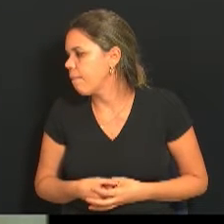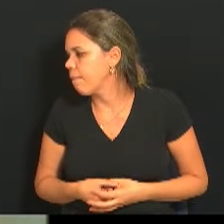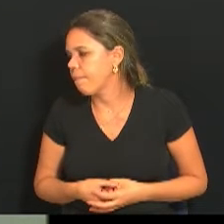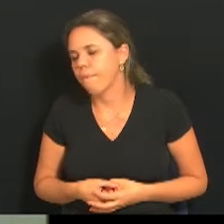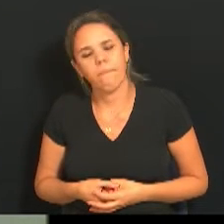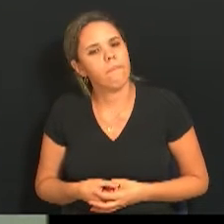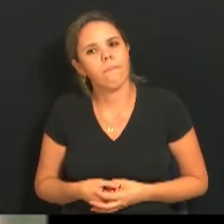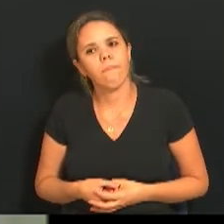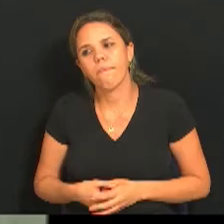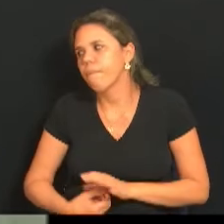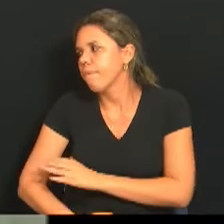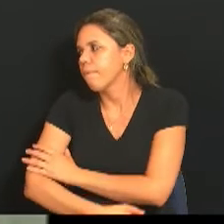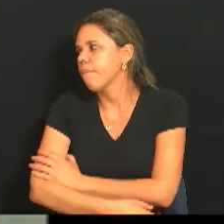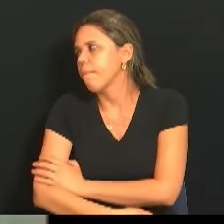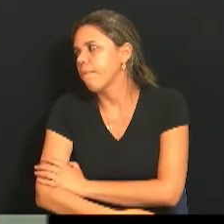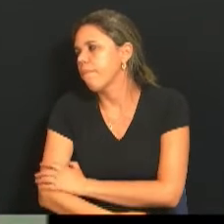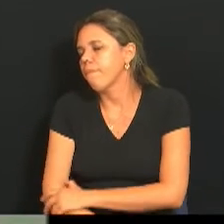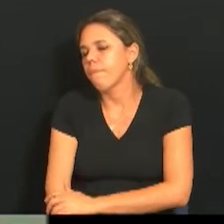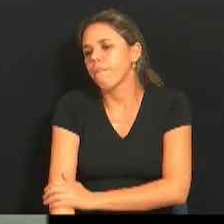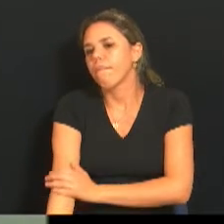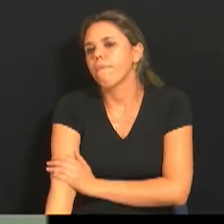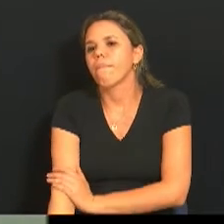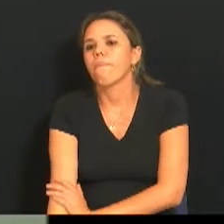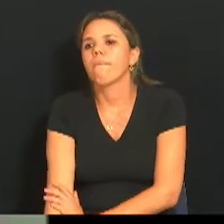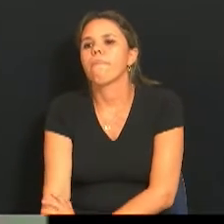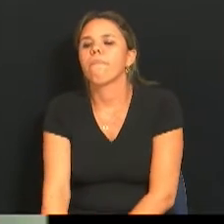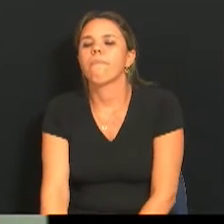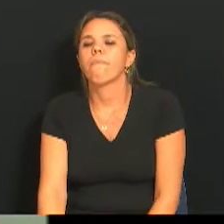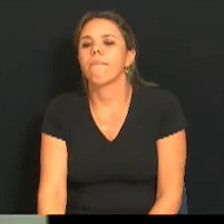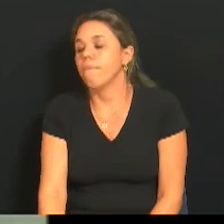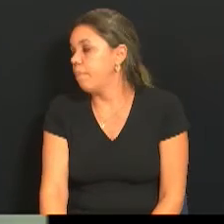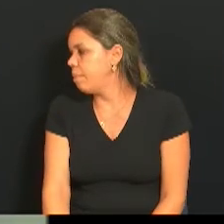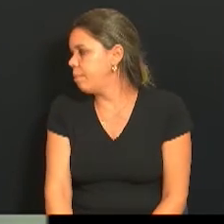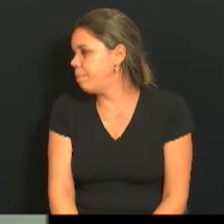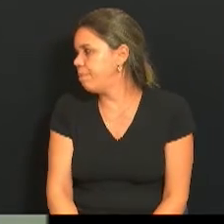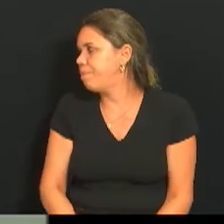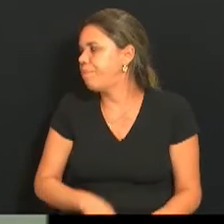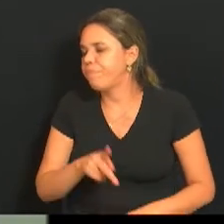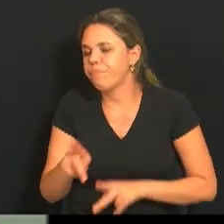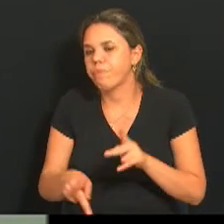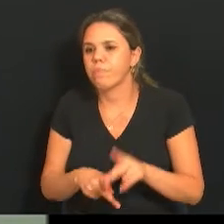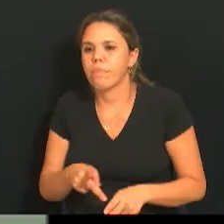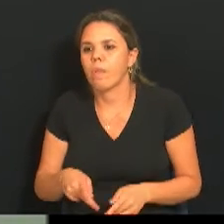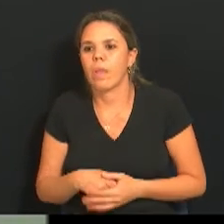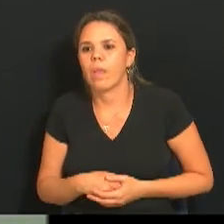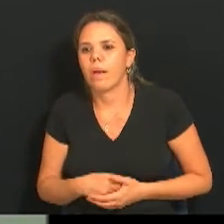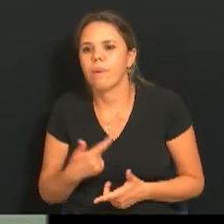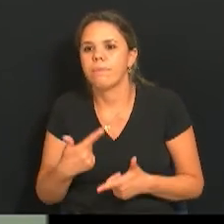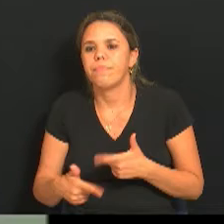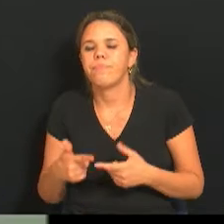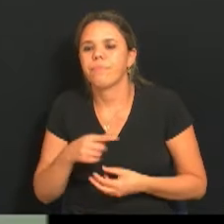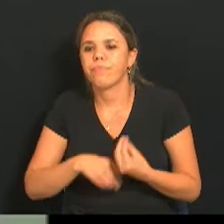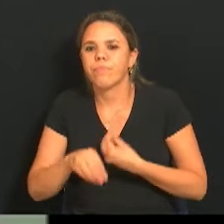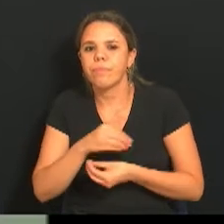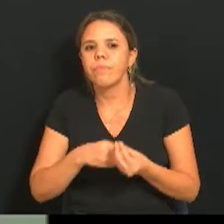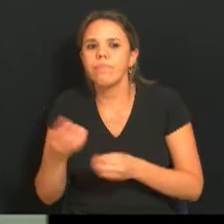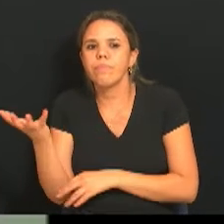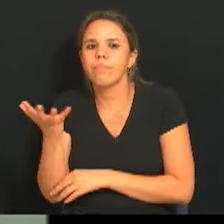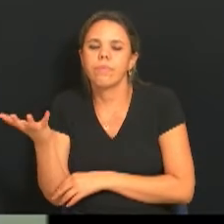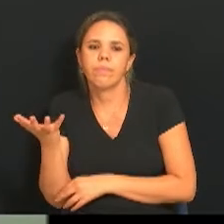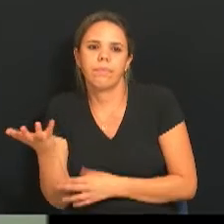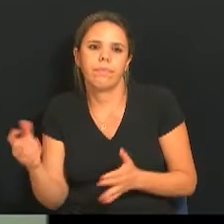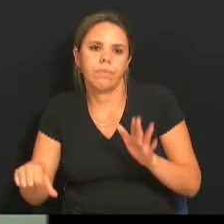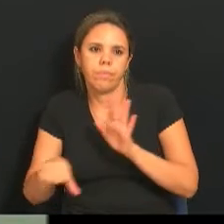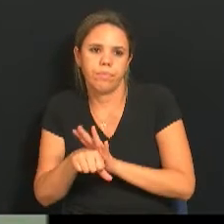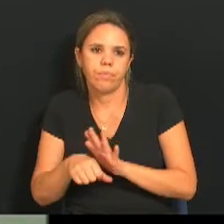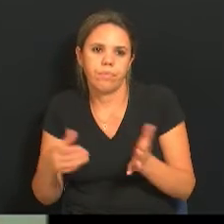vamos dizer assim, não sei nem se eu posso usar isso, né, gente? Aquela pessoa que está cometendo um delito está misturada nessa população. Né?